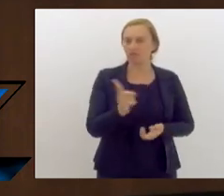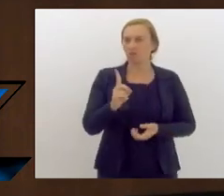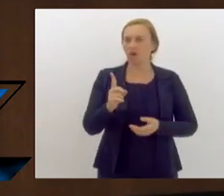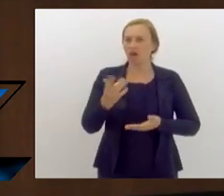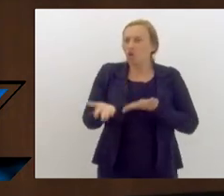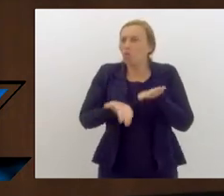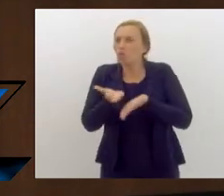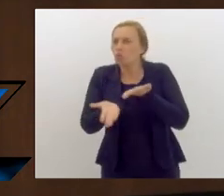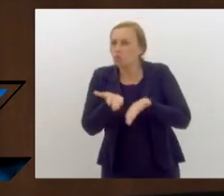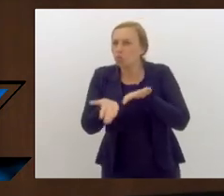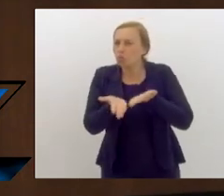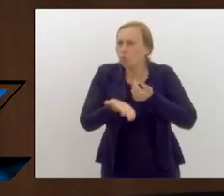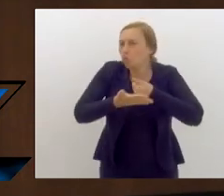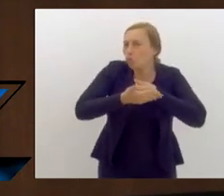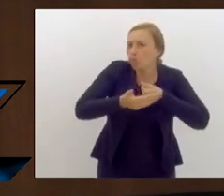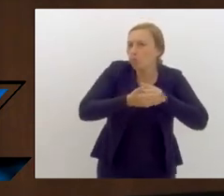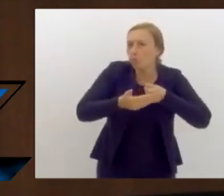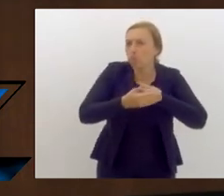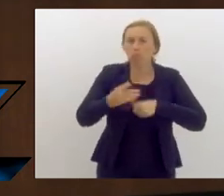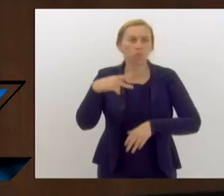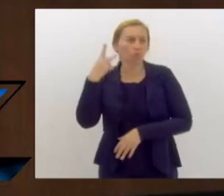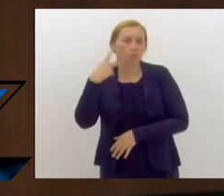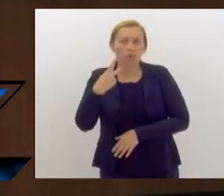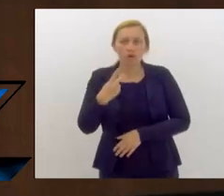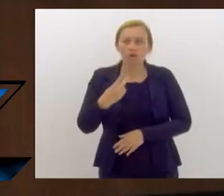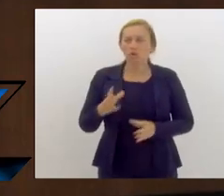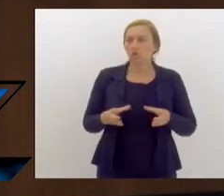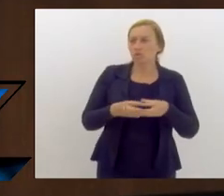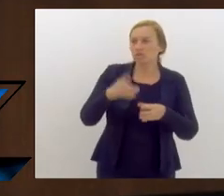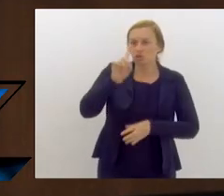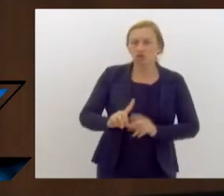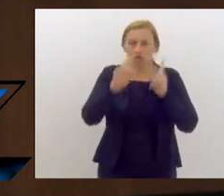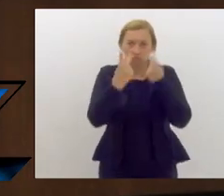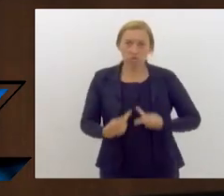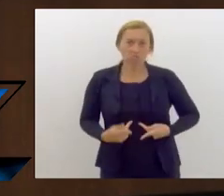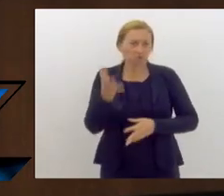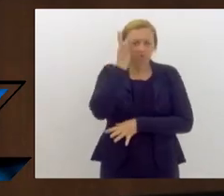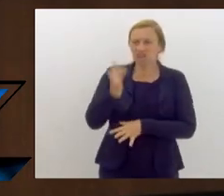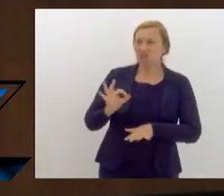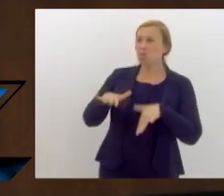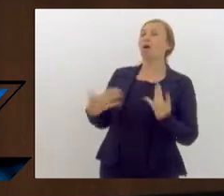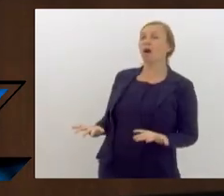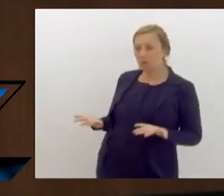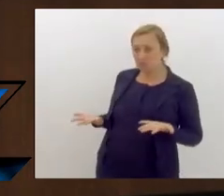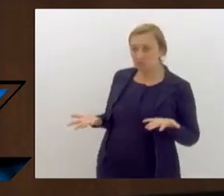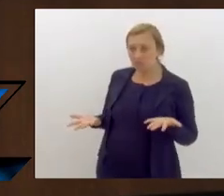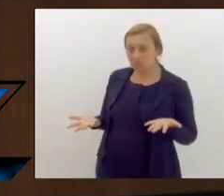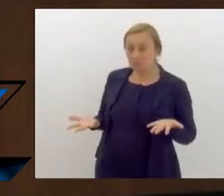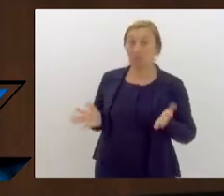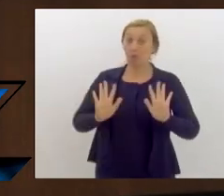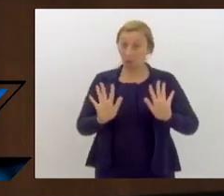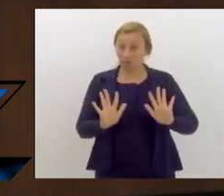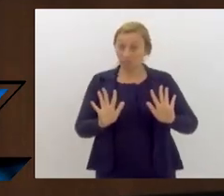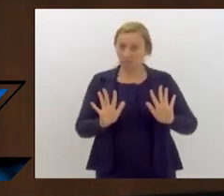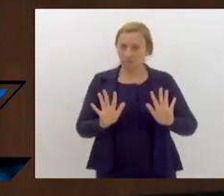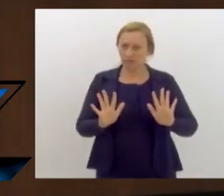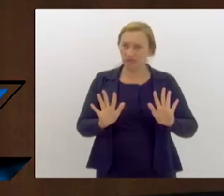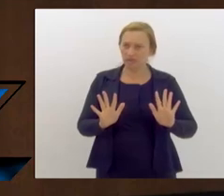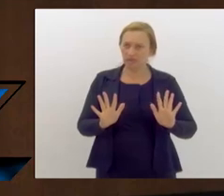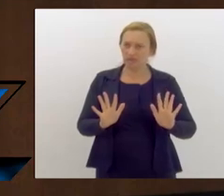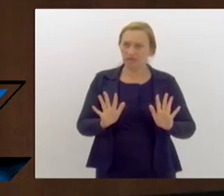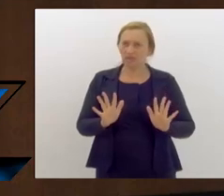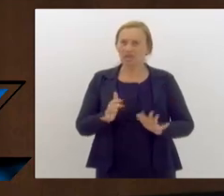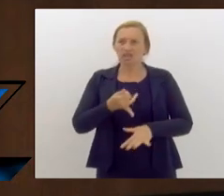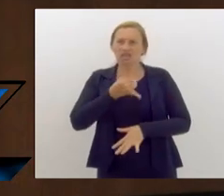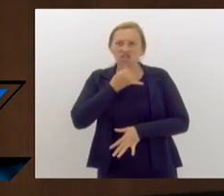zelo do Parlamento da Comissão de Direitos Humanos ou seja lá de que diabo seja Olha a indignação é